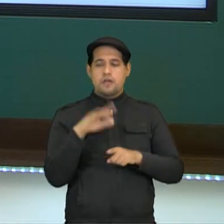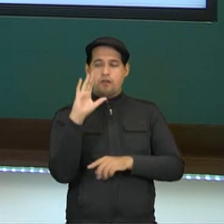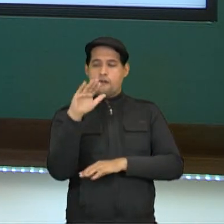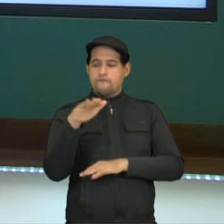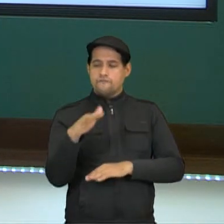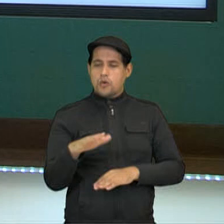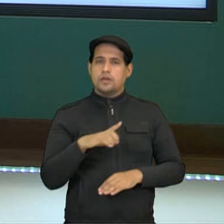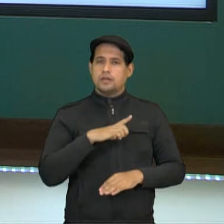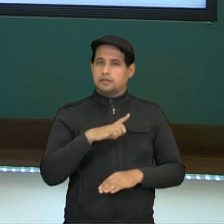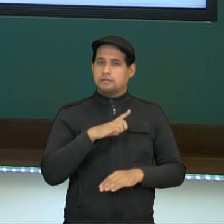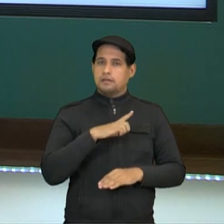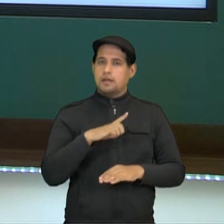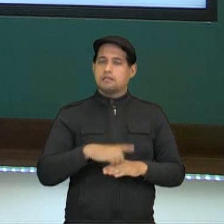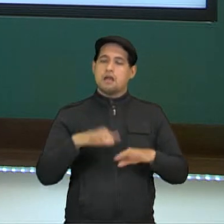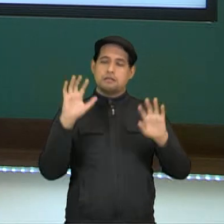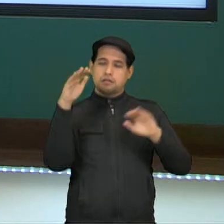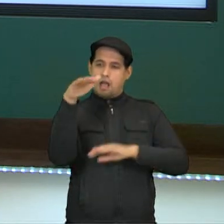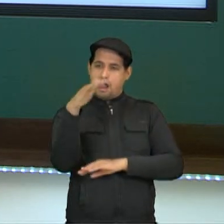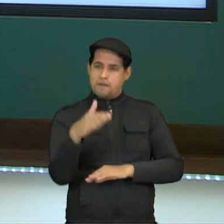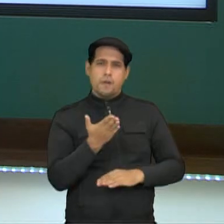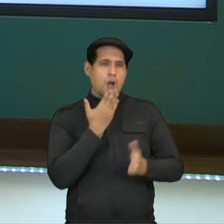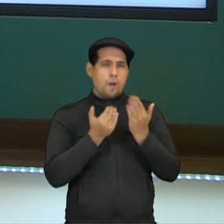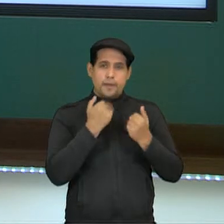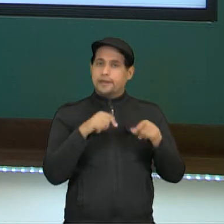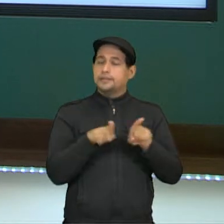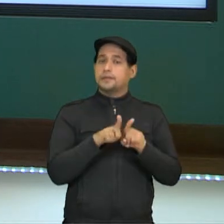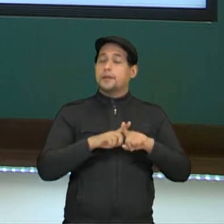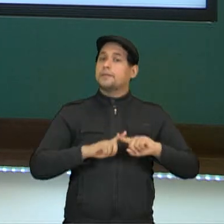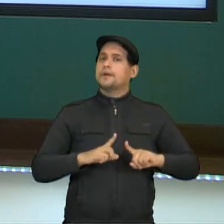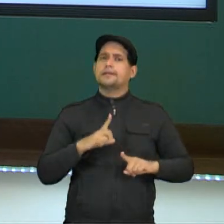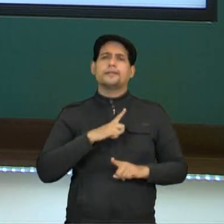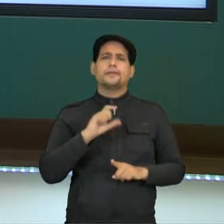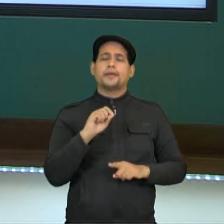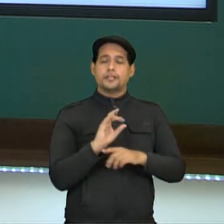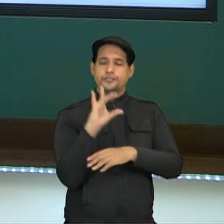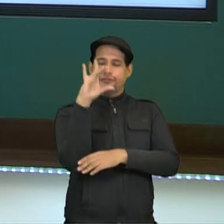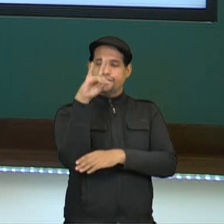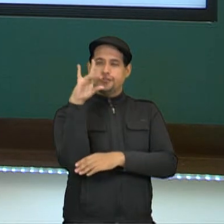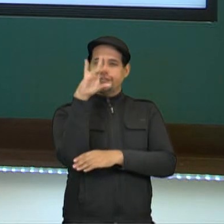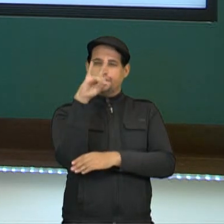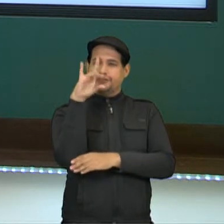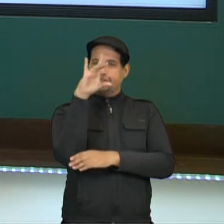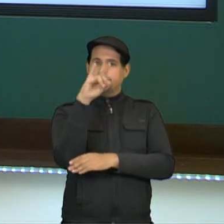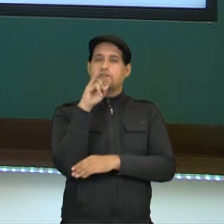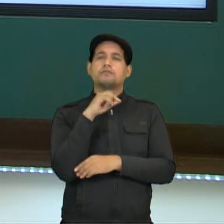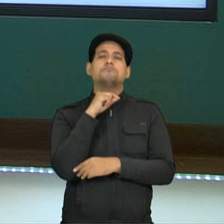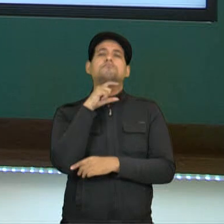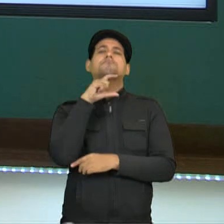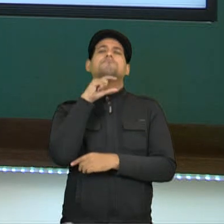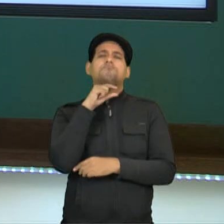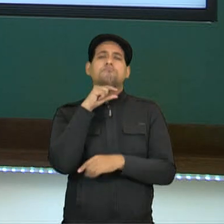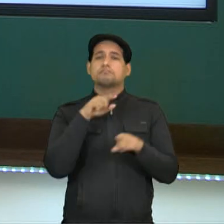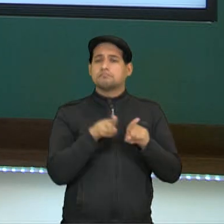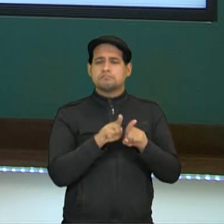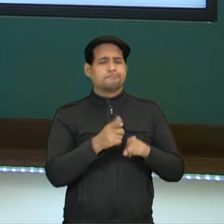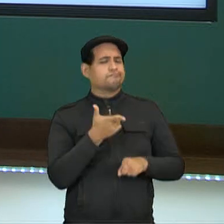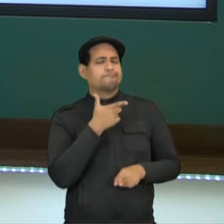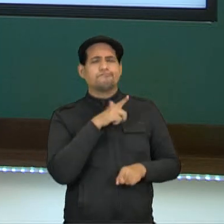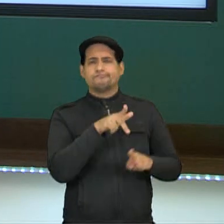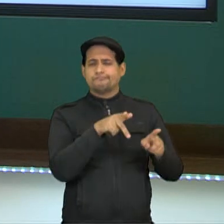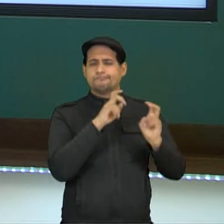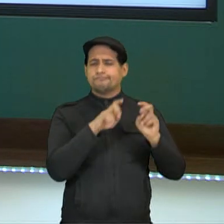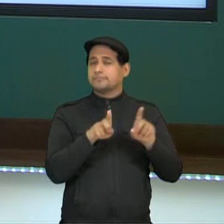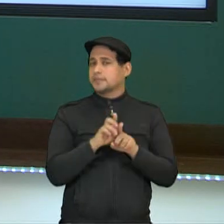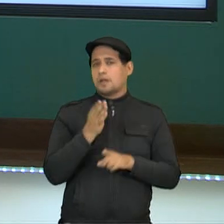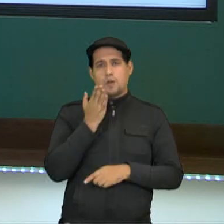folhas presentes na copa das árvores para alimentação, e que existiam girafas com o pescoço mais curtinho e que não conseguiam